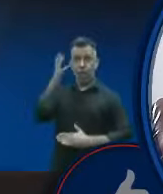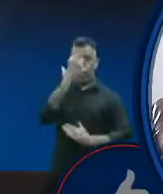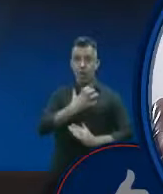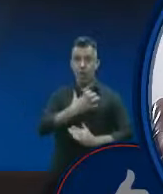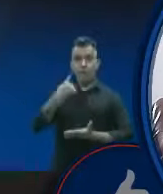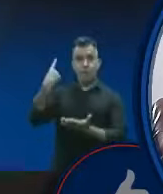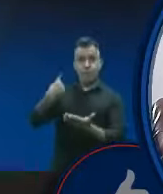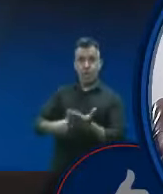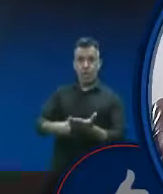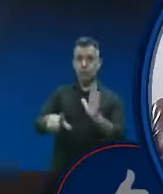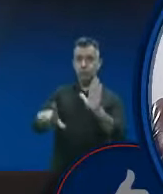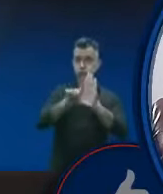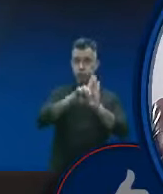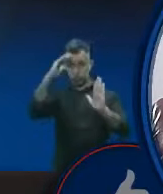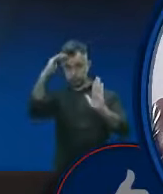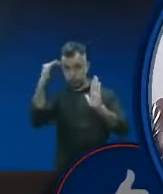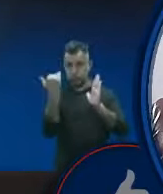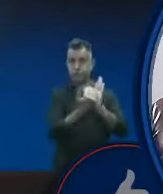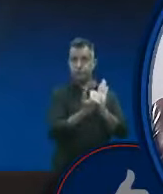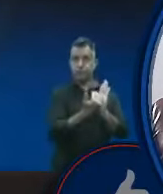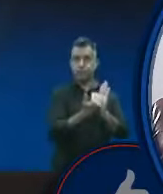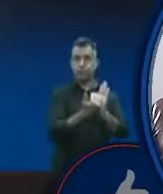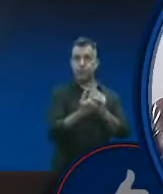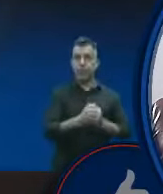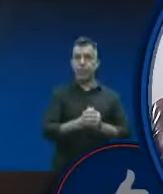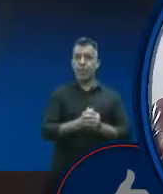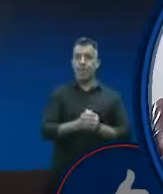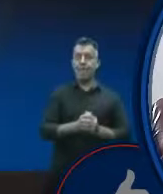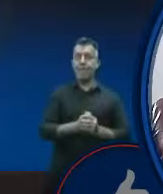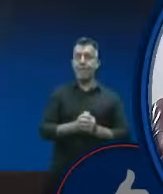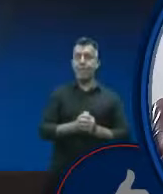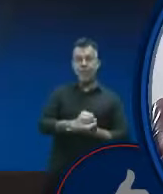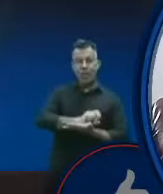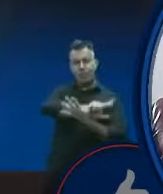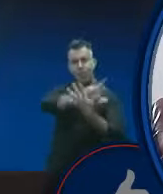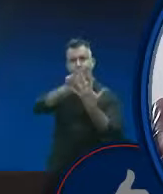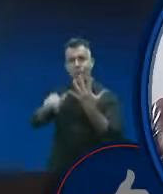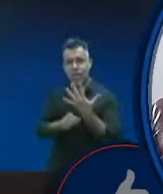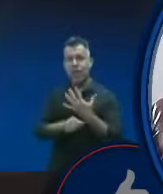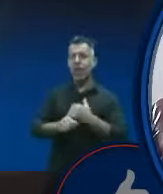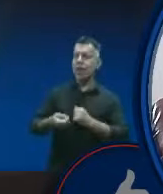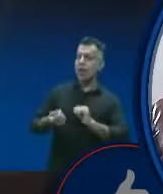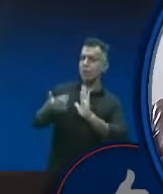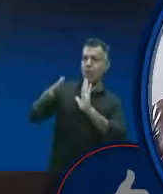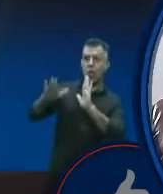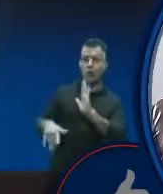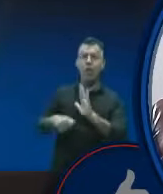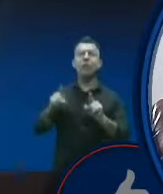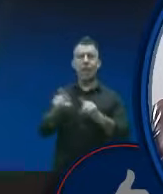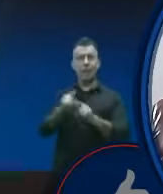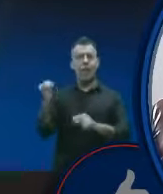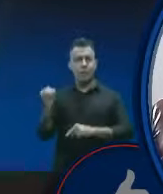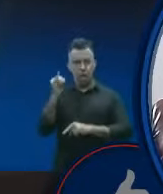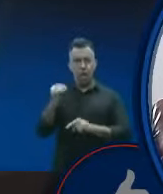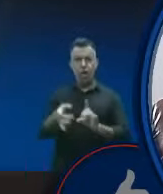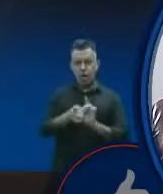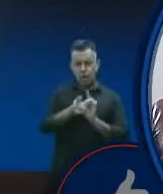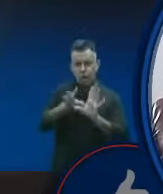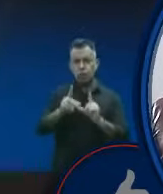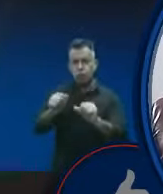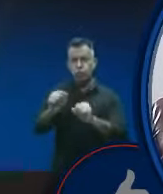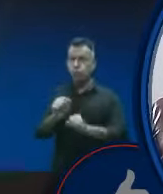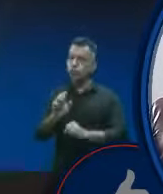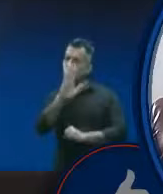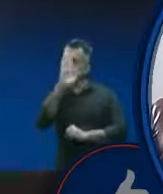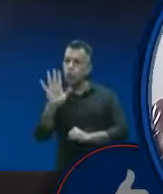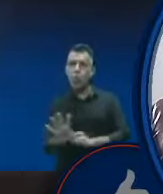dentro da legalidade também. A capilaridade da oferta também importa. Uma a disponibilidade no Mercado Livre, hein? Por todo o